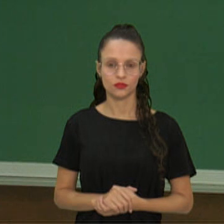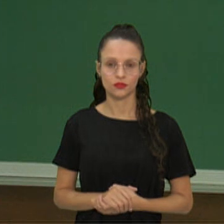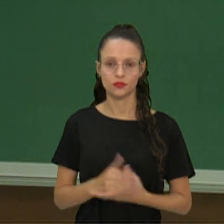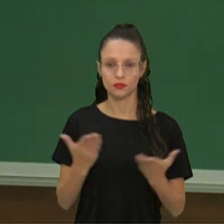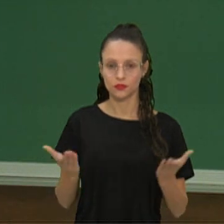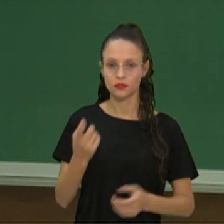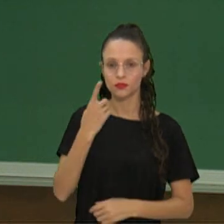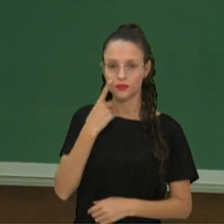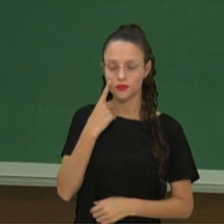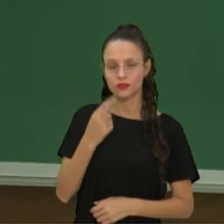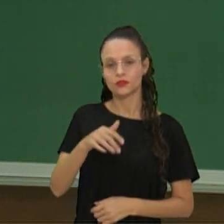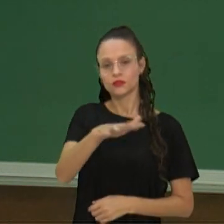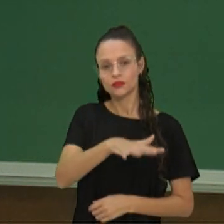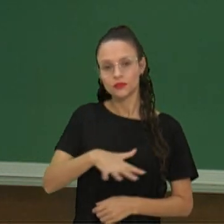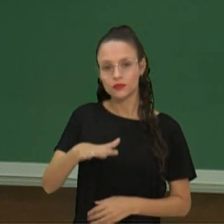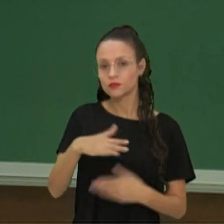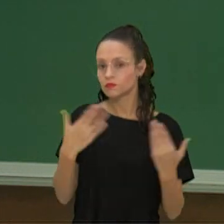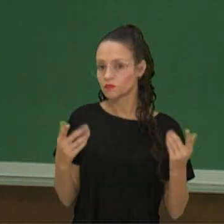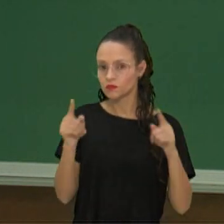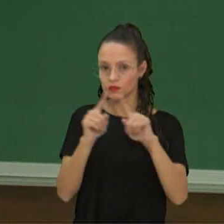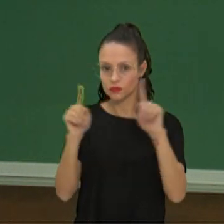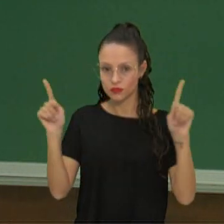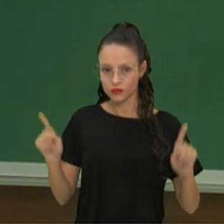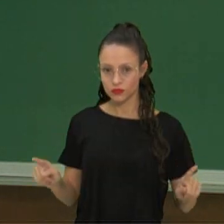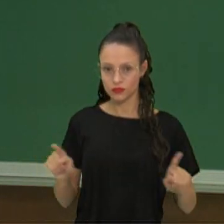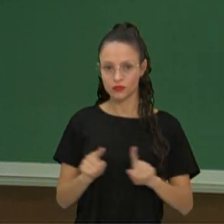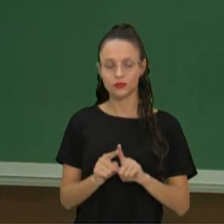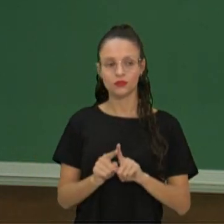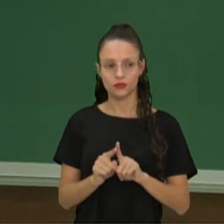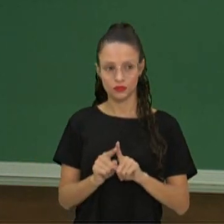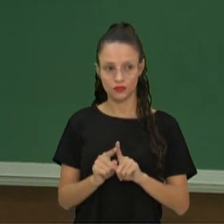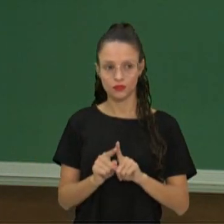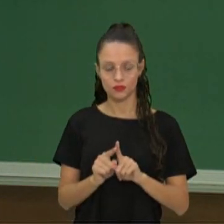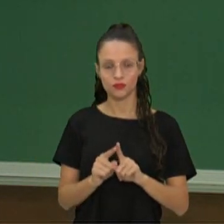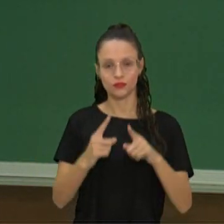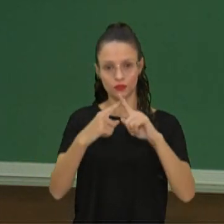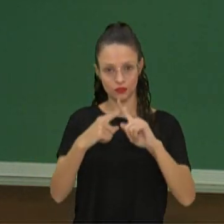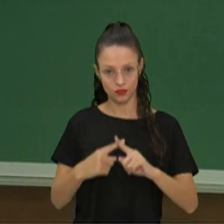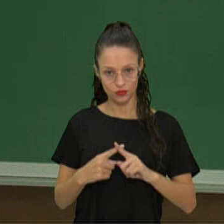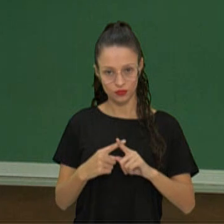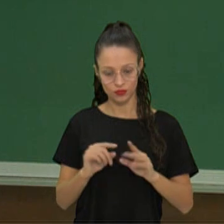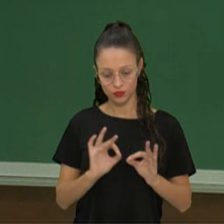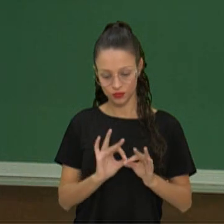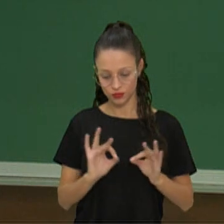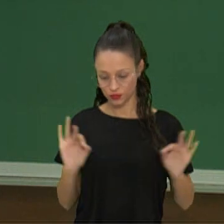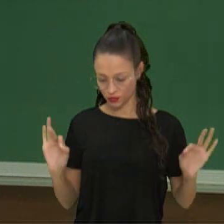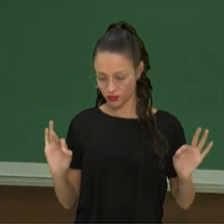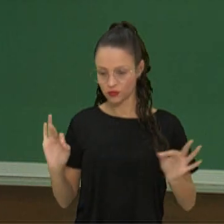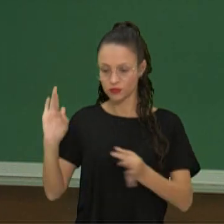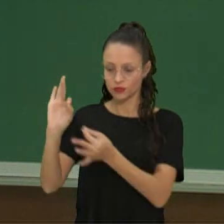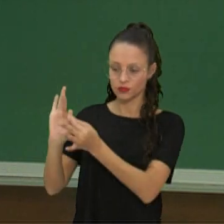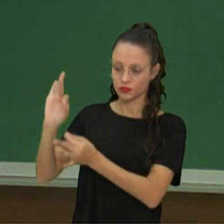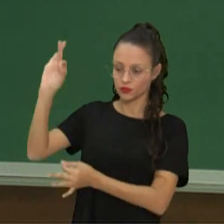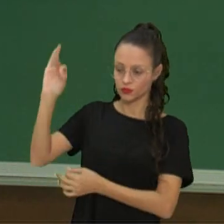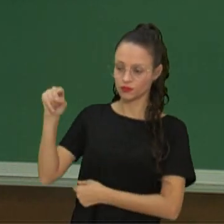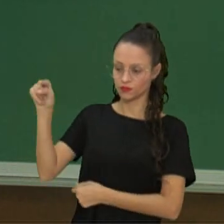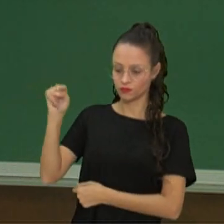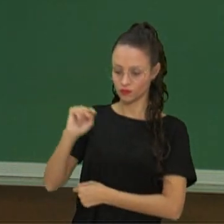Então, olha só, qual é a área desse retângulo mesmo? Vou medir, aliás, vou multiplicar o comprimento pela largura. Então, dá uma